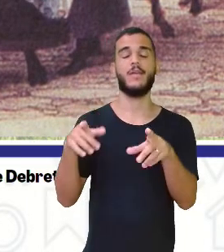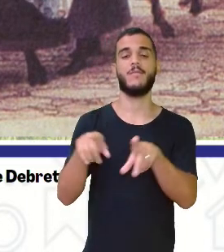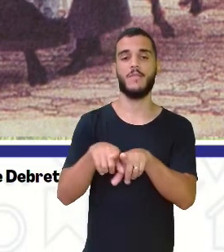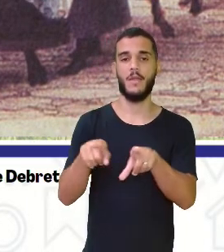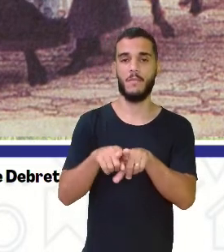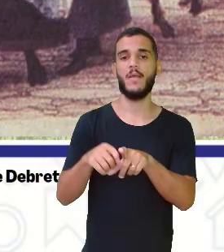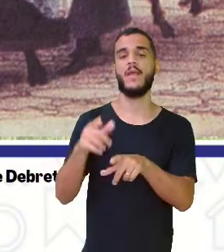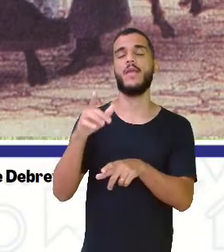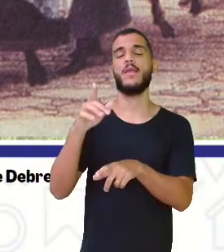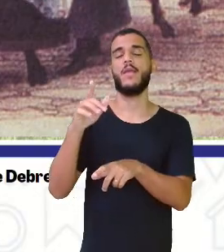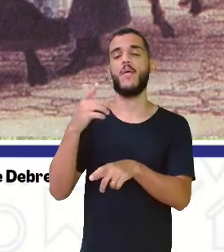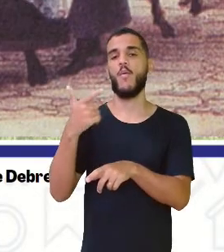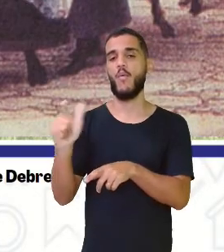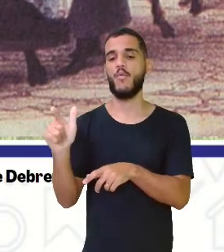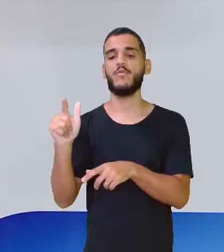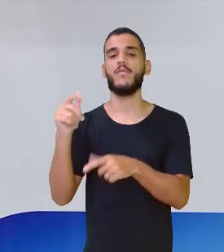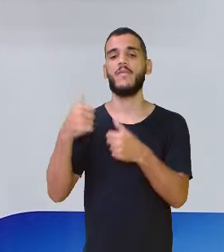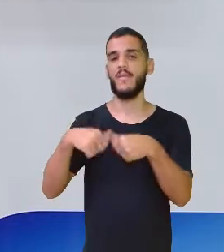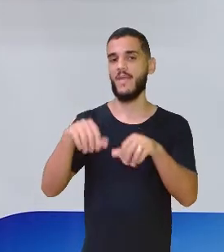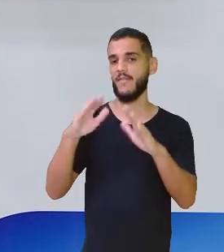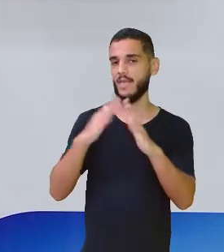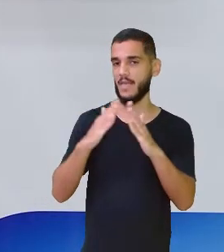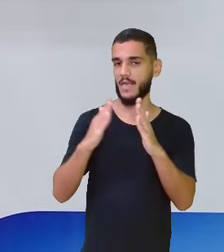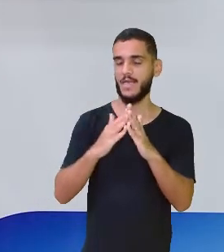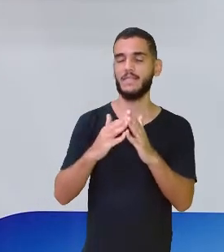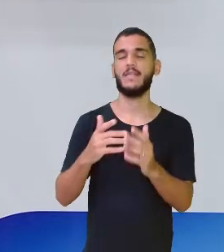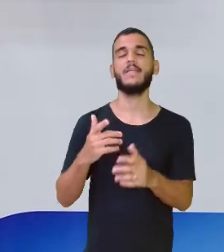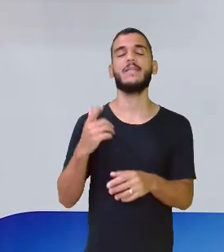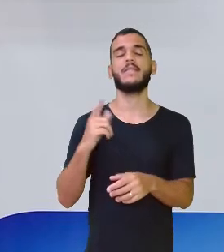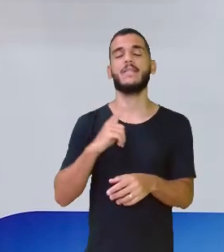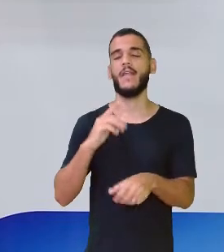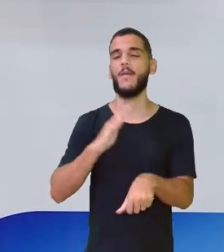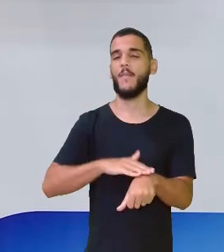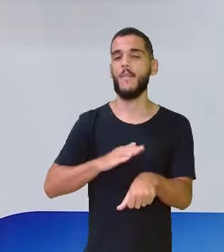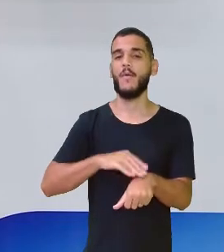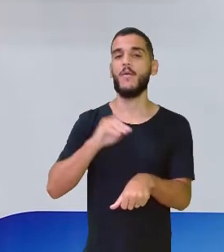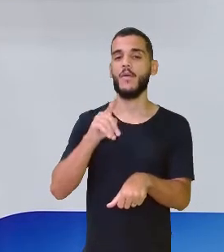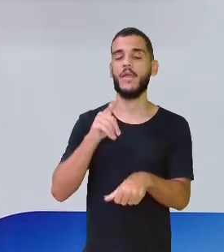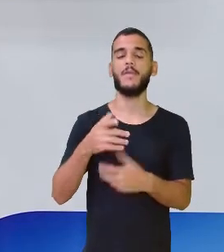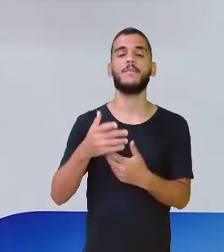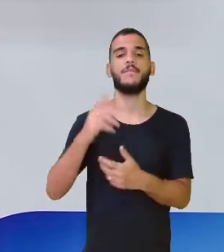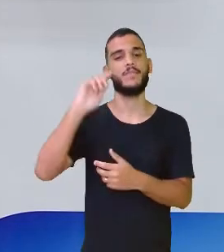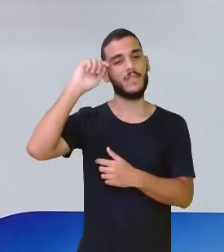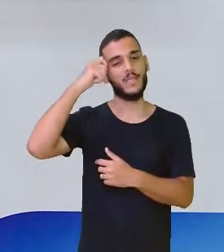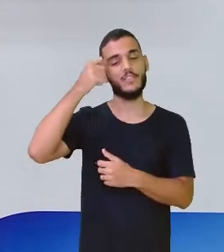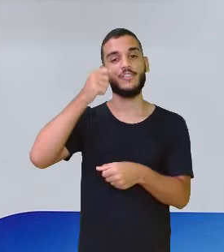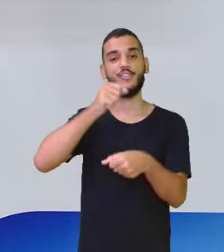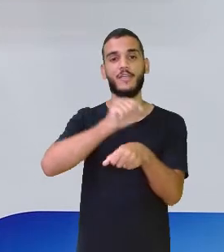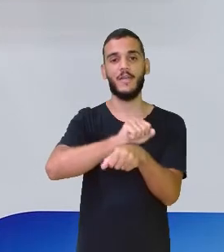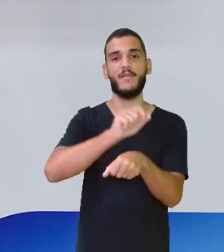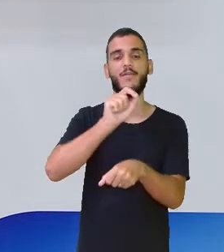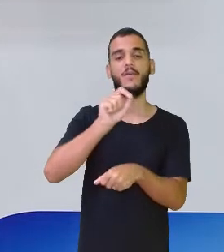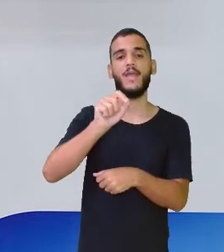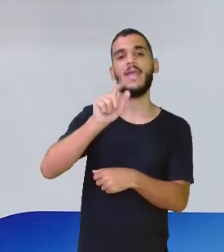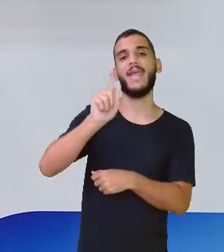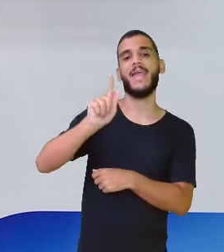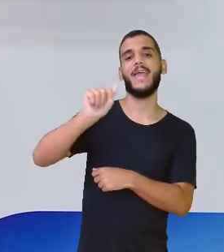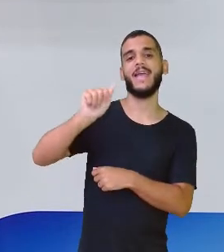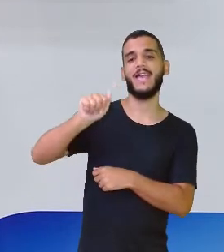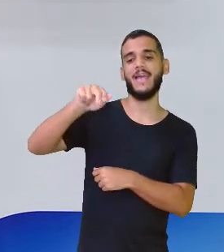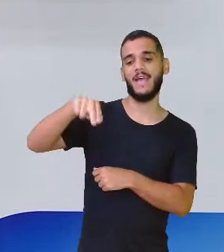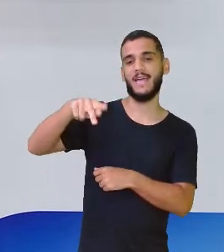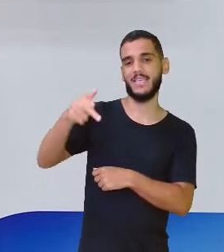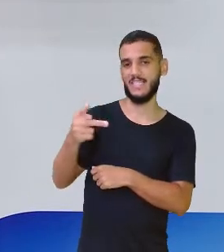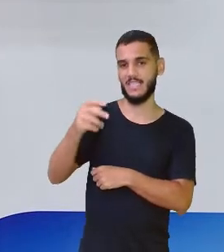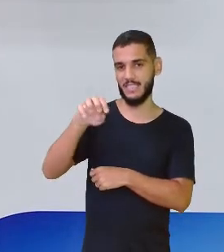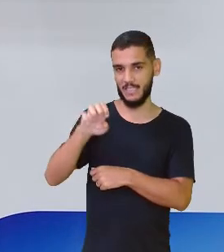escravos domésticos, e em algum momento ainda tinha os chamados escravos de ganho, que eram escravos que tinham permissão para ir para